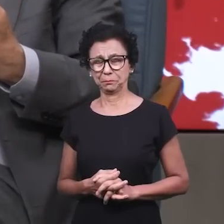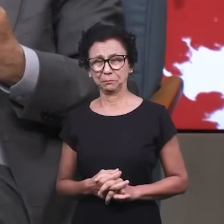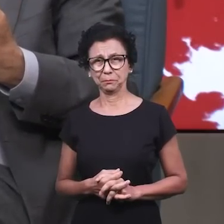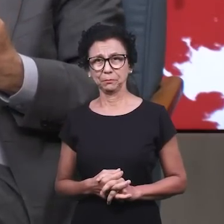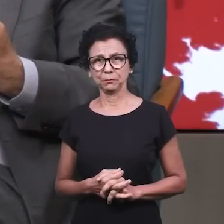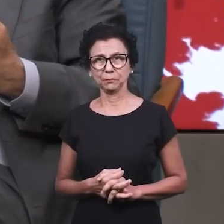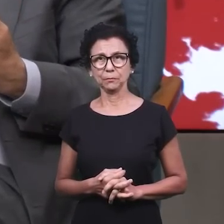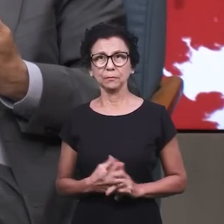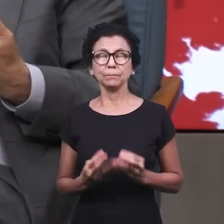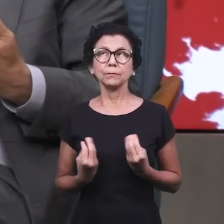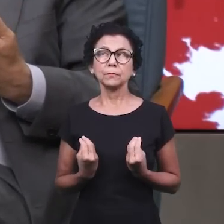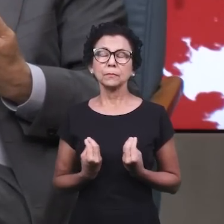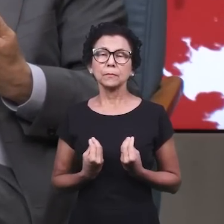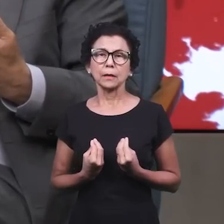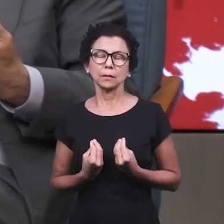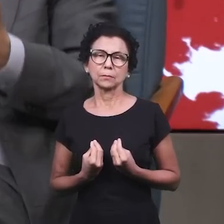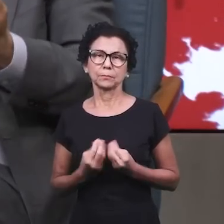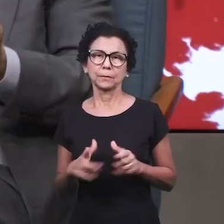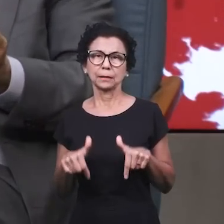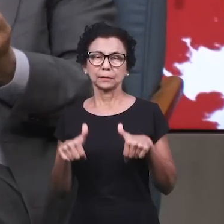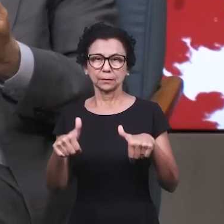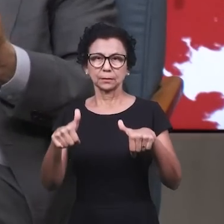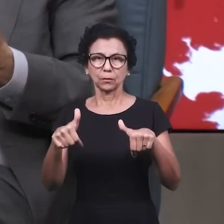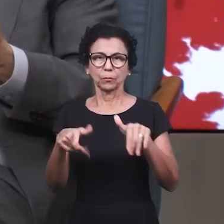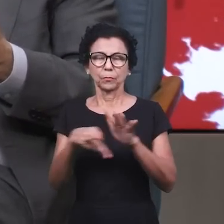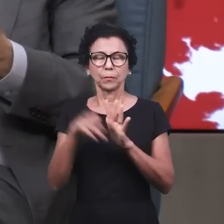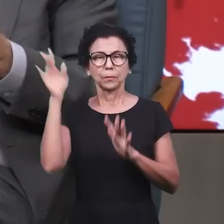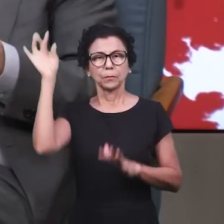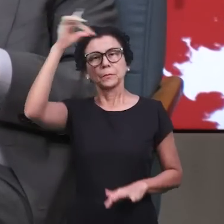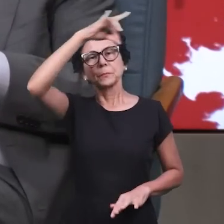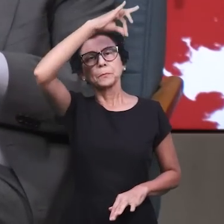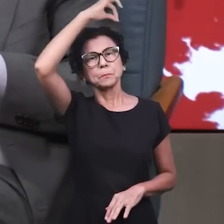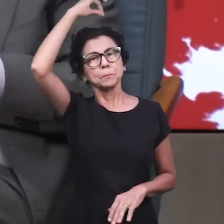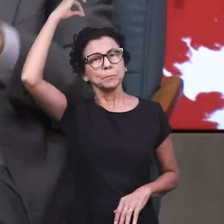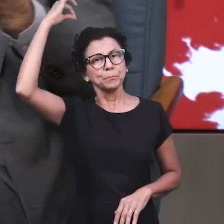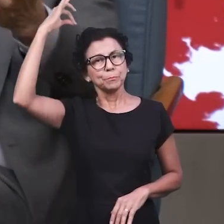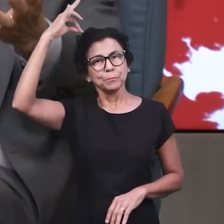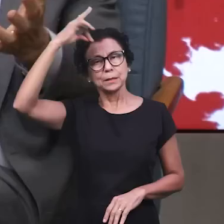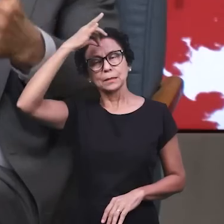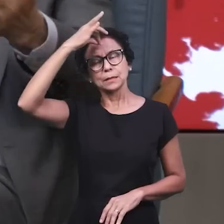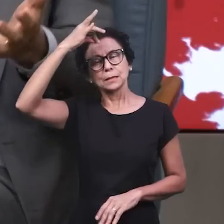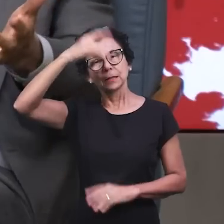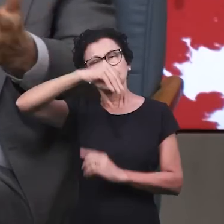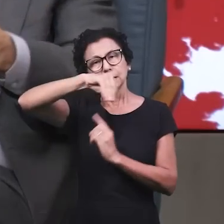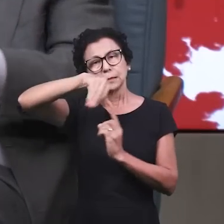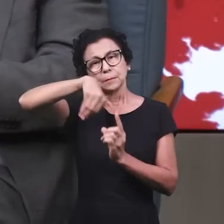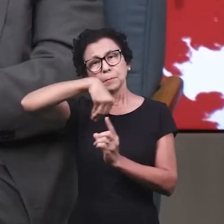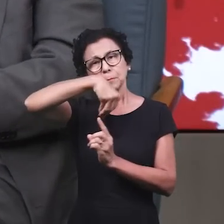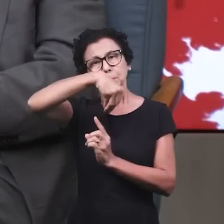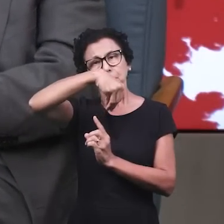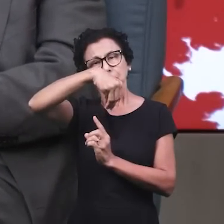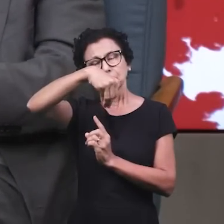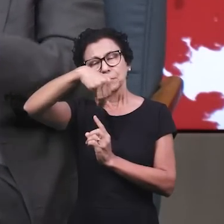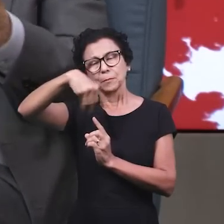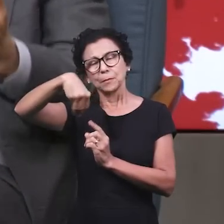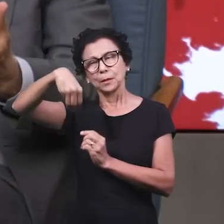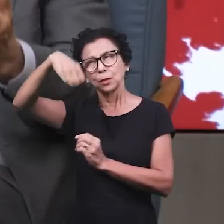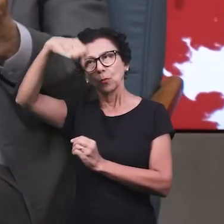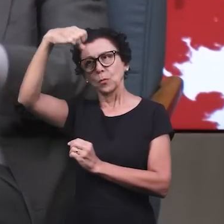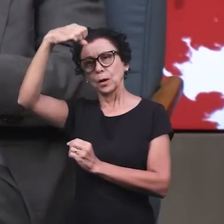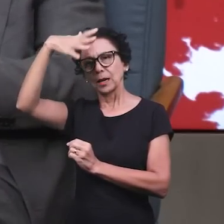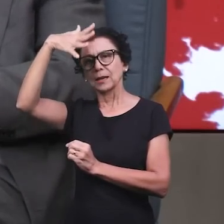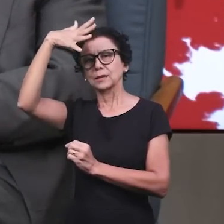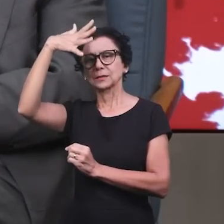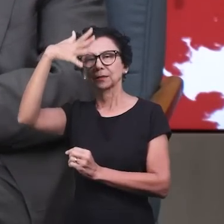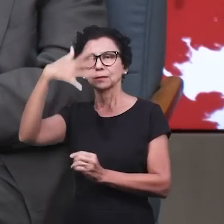através dessa operação, desse meio, desse recurso, a graça